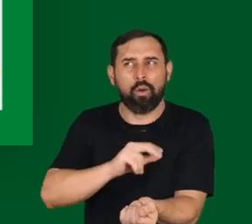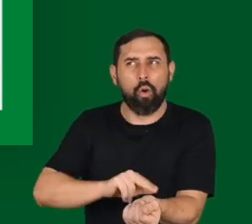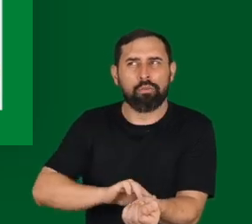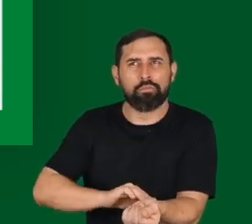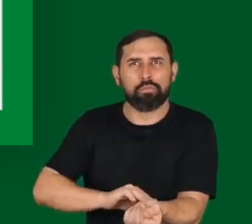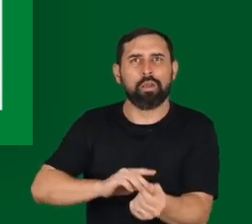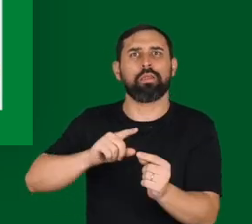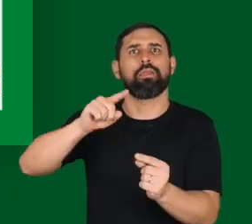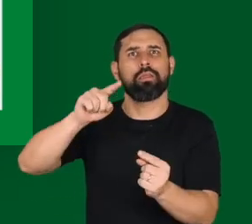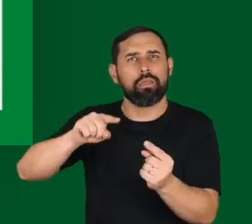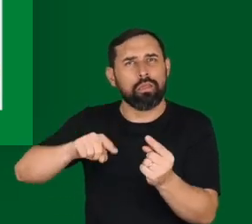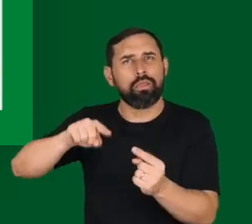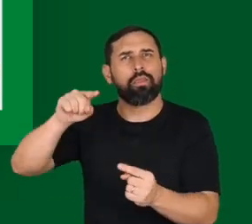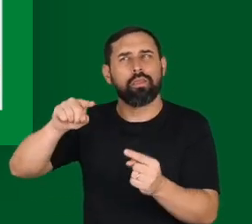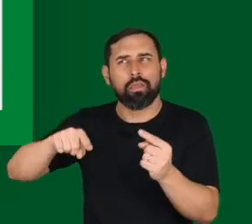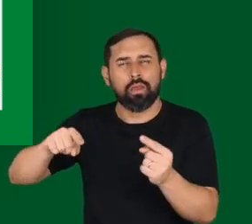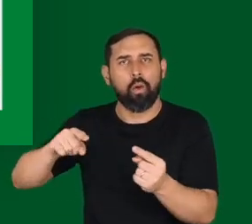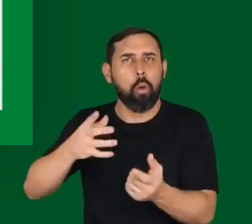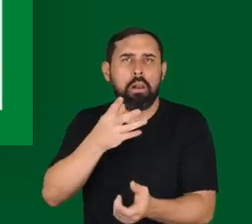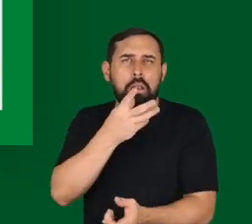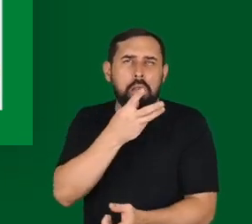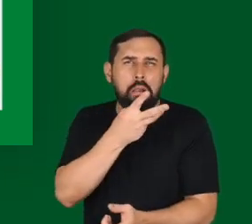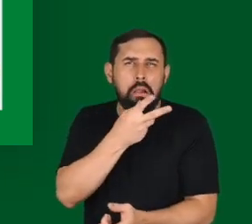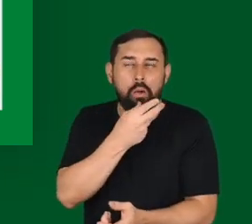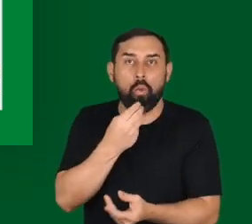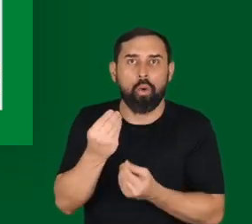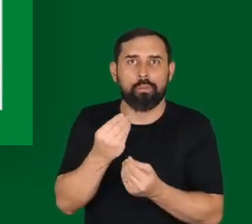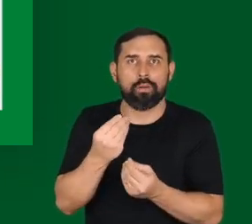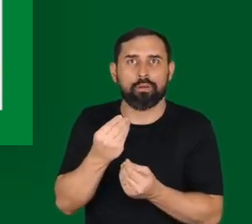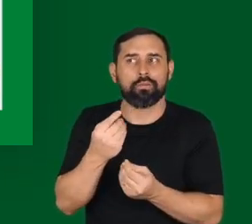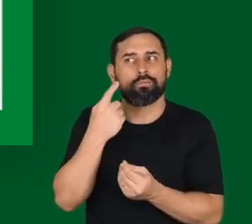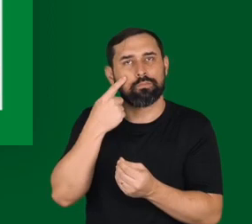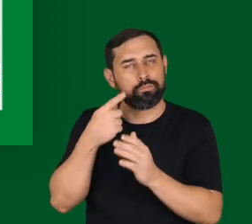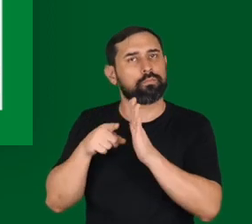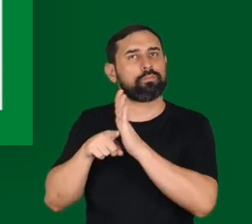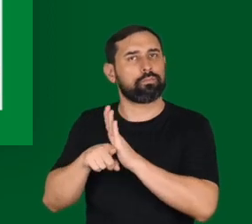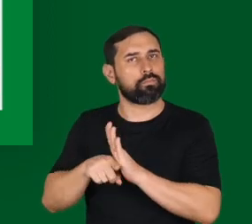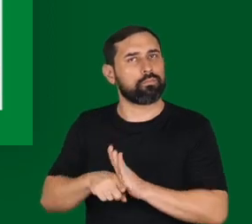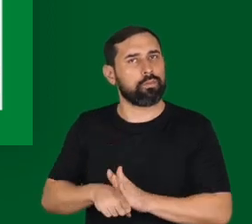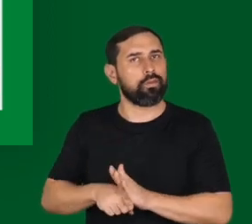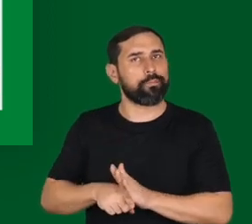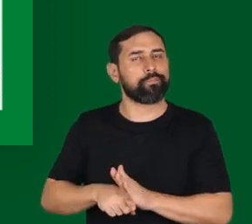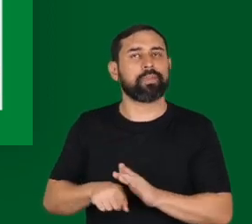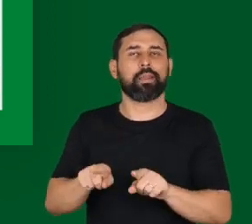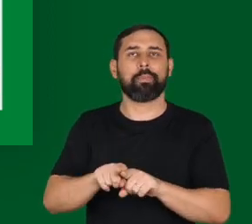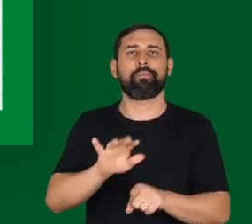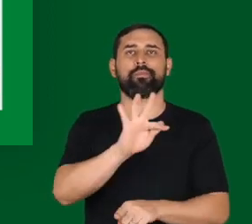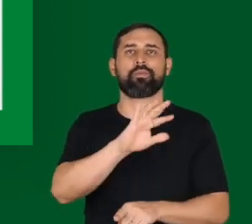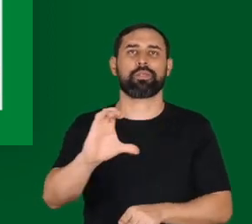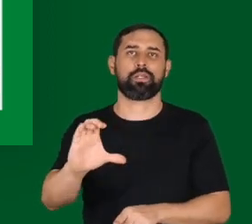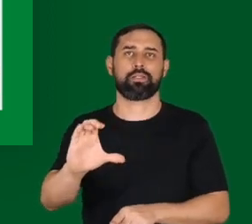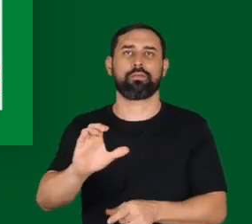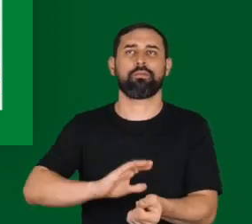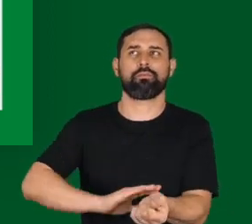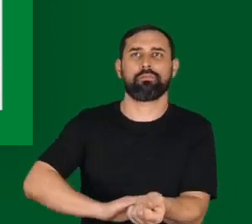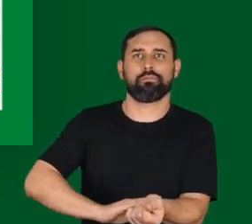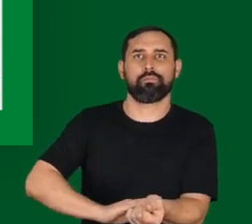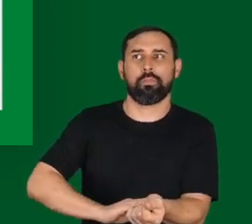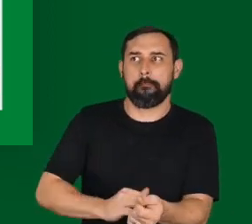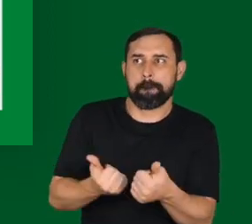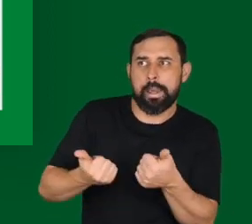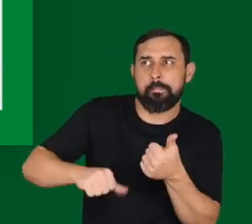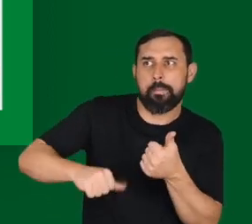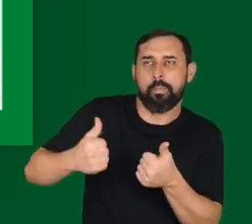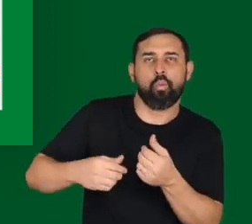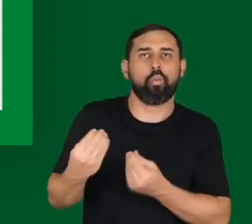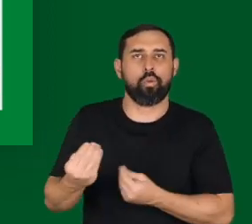ele está um pulso muito rápido, ele está um pulso filiforme, ele está um pulso lentificado. A gente vai verificar a frequência cardíaca do